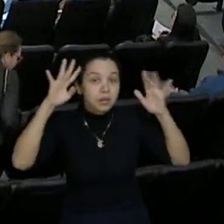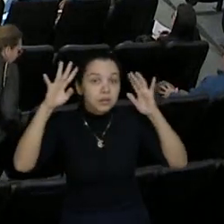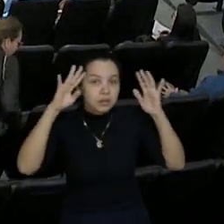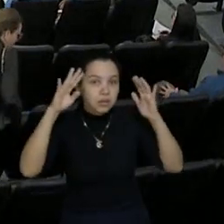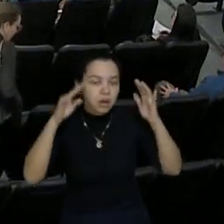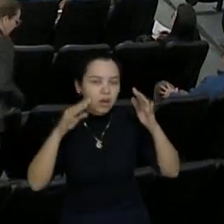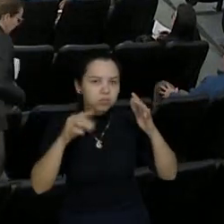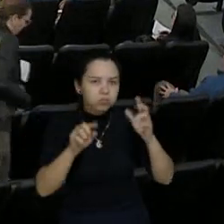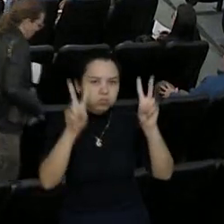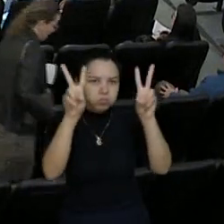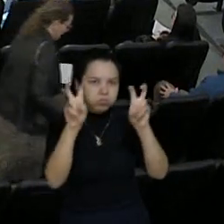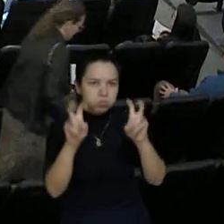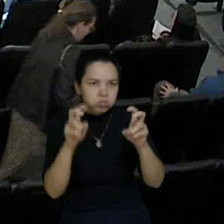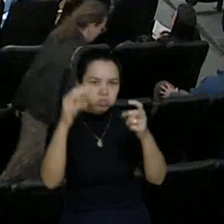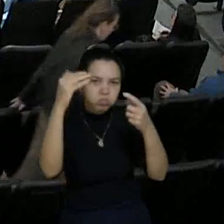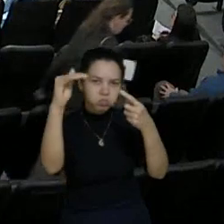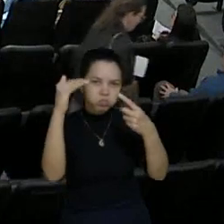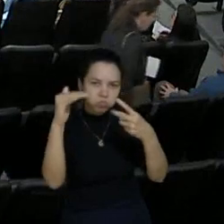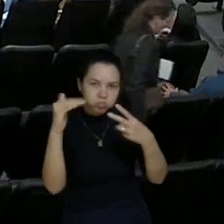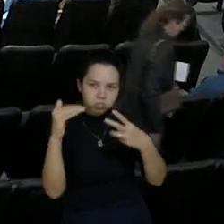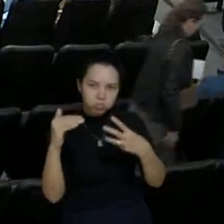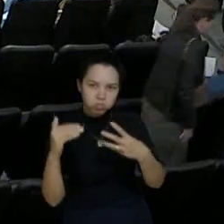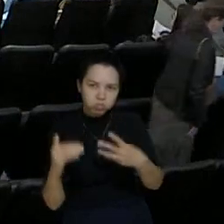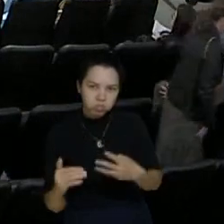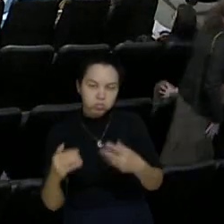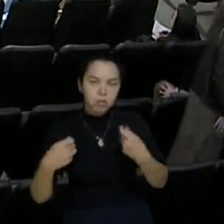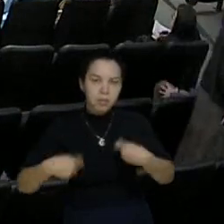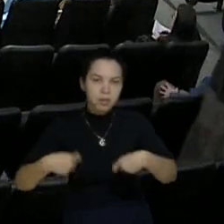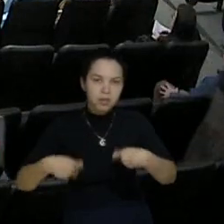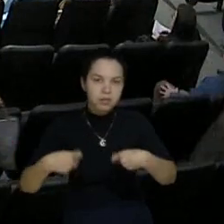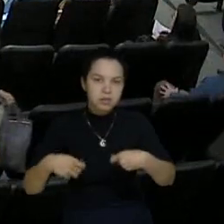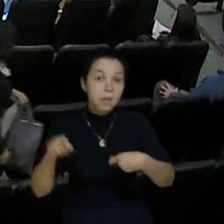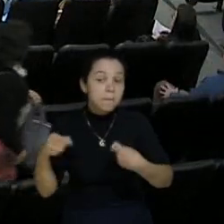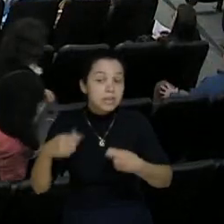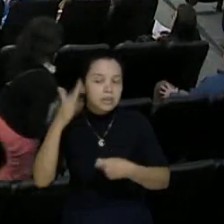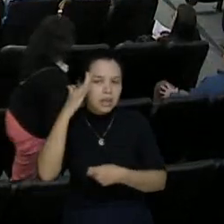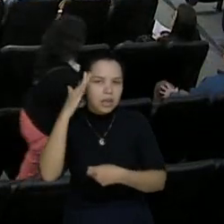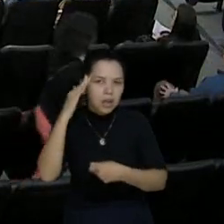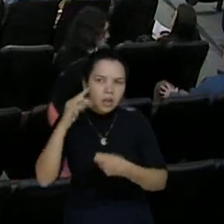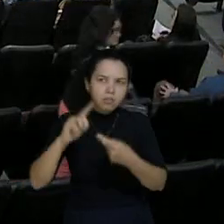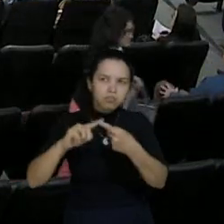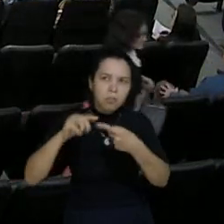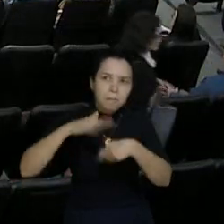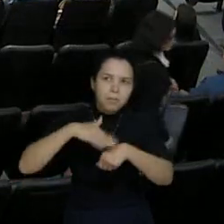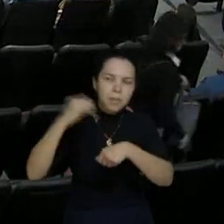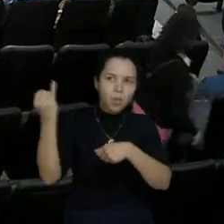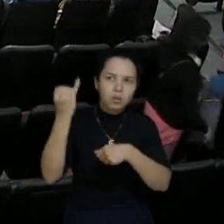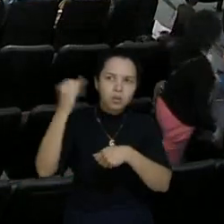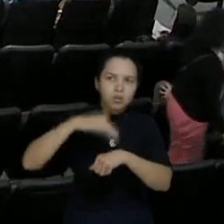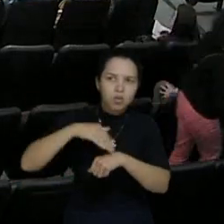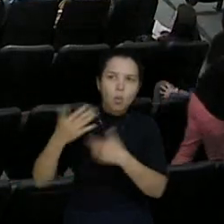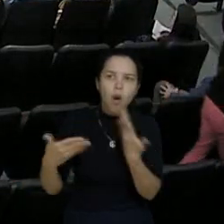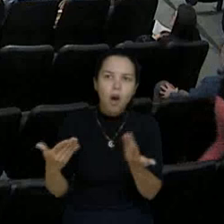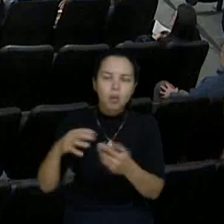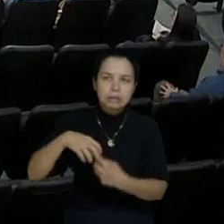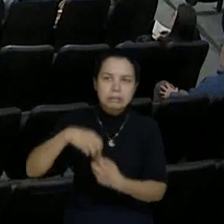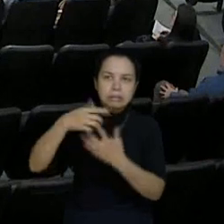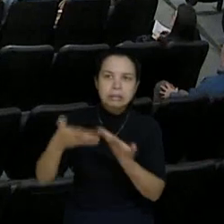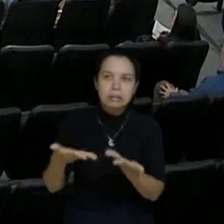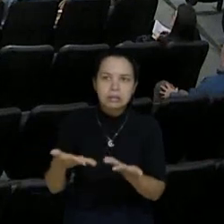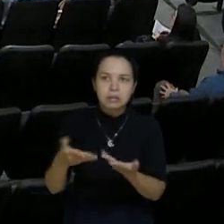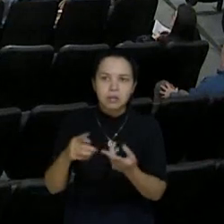assuntos ali dos conteúdos então ele tem que entender que conteúdo é mais importante que vai ter mais destaque que que é menos